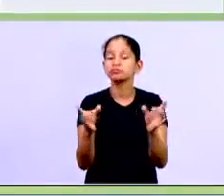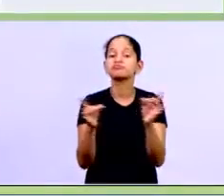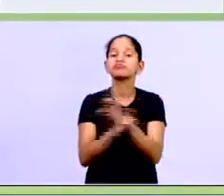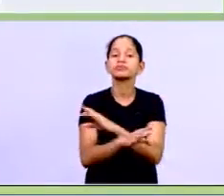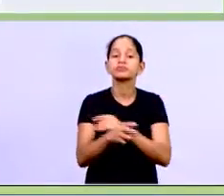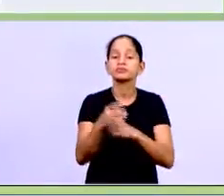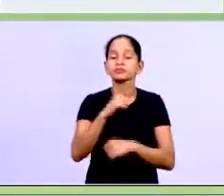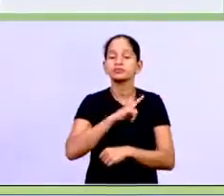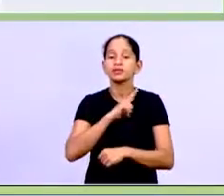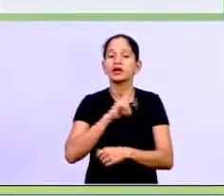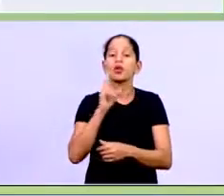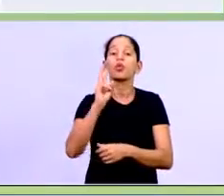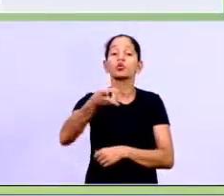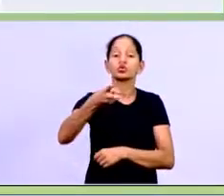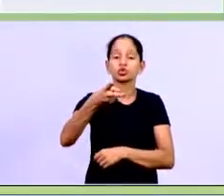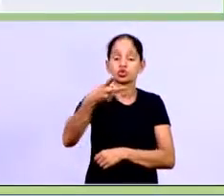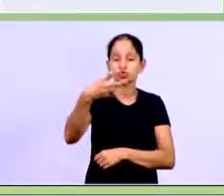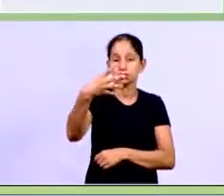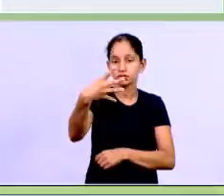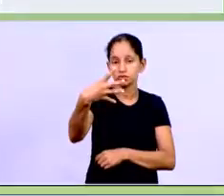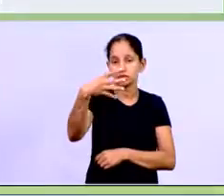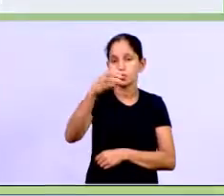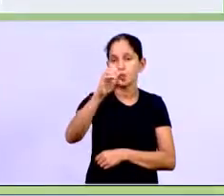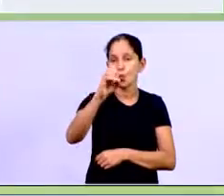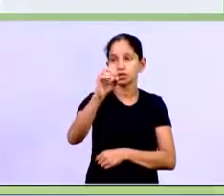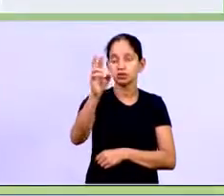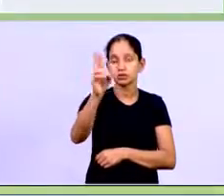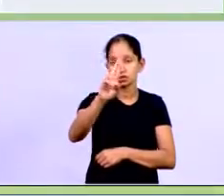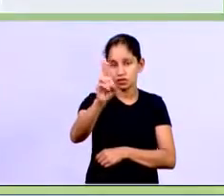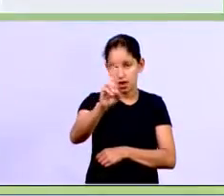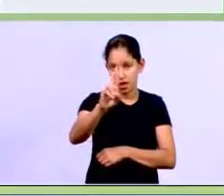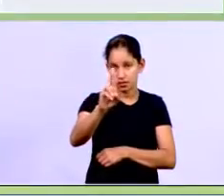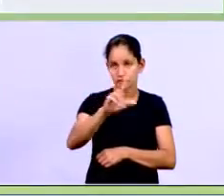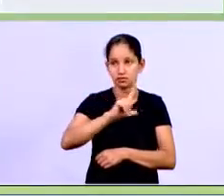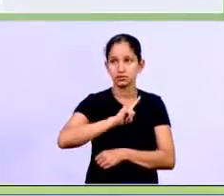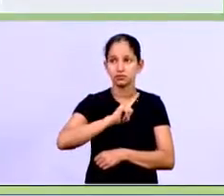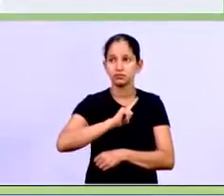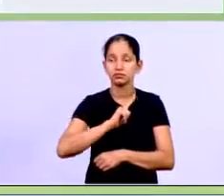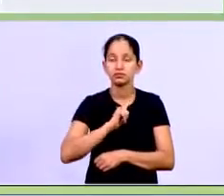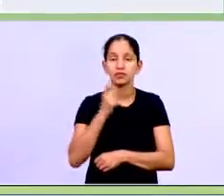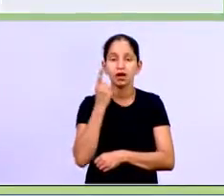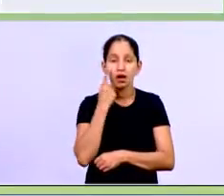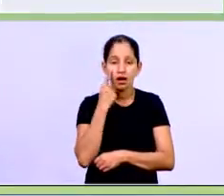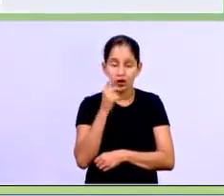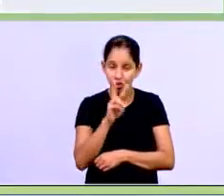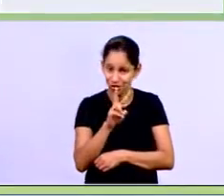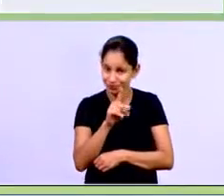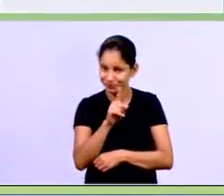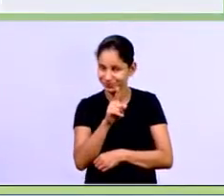300, estou devendo 400. Essa calculadora não é para aparecer agora.